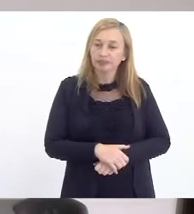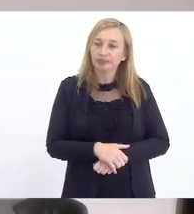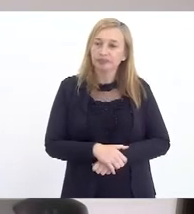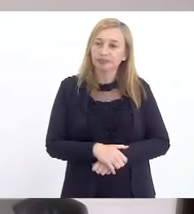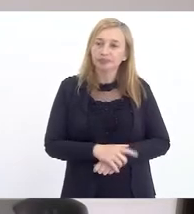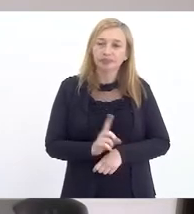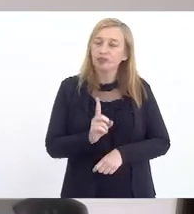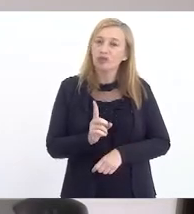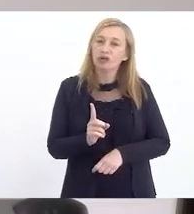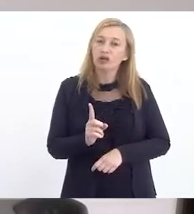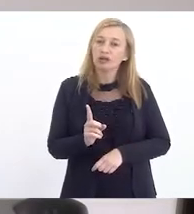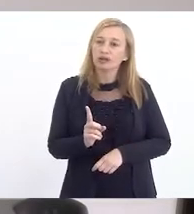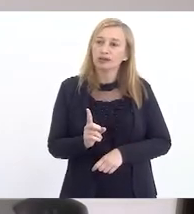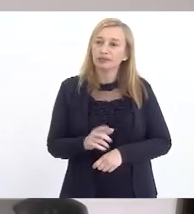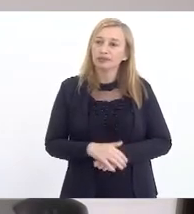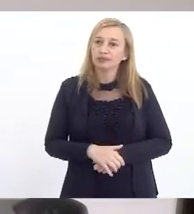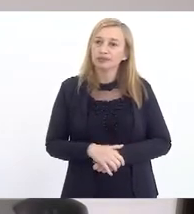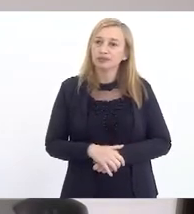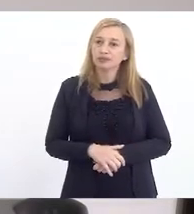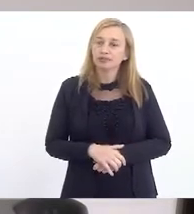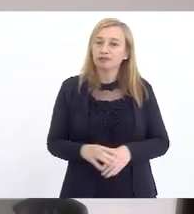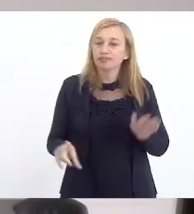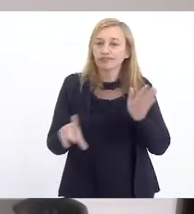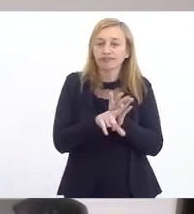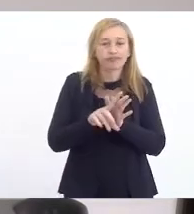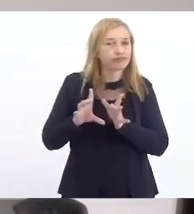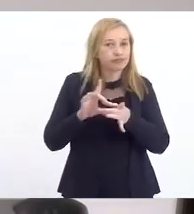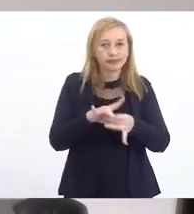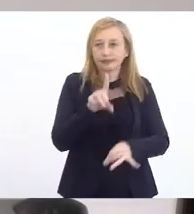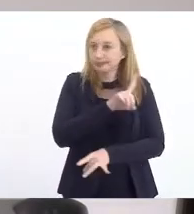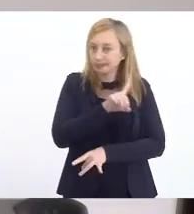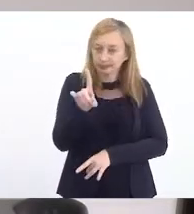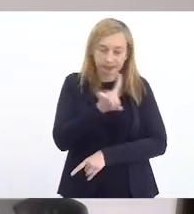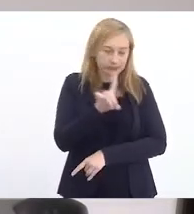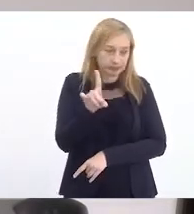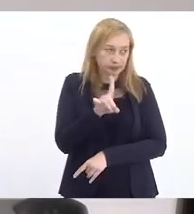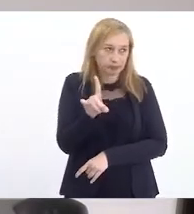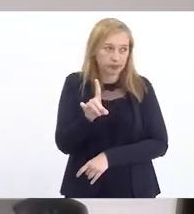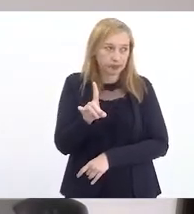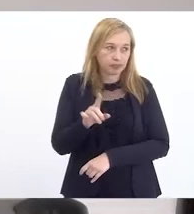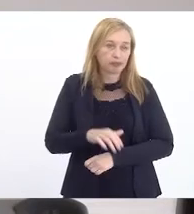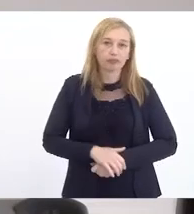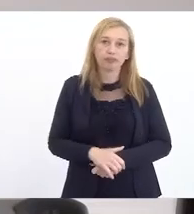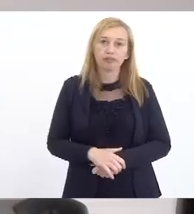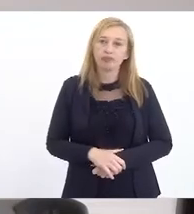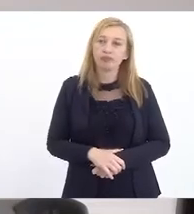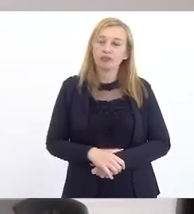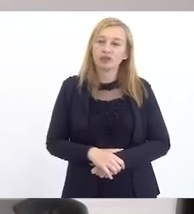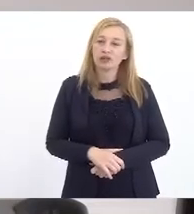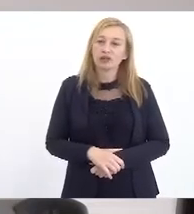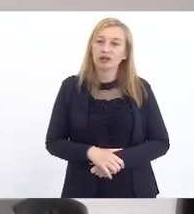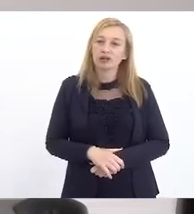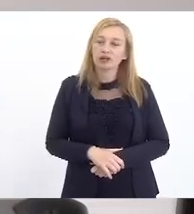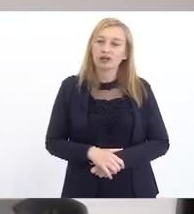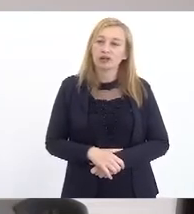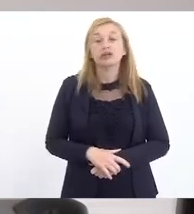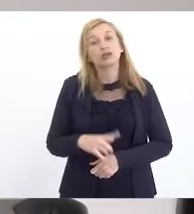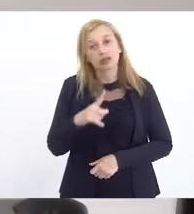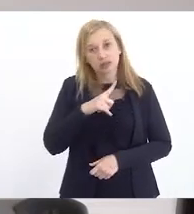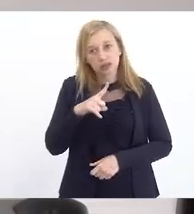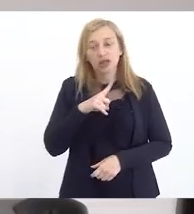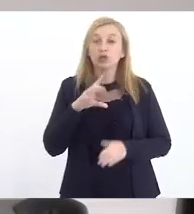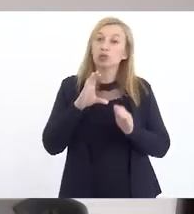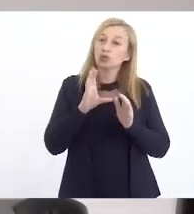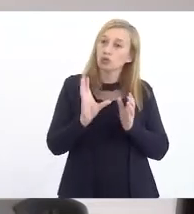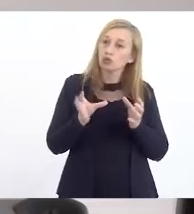não é para trazer para a lei complementar. Isso não é para estar em lei complementar. Existe um